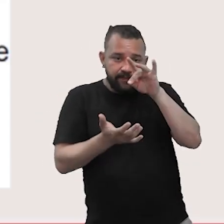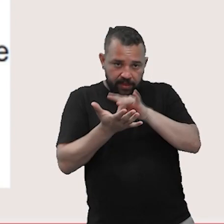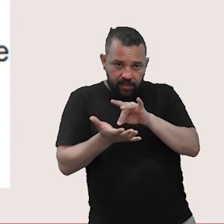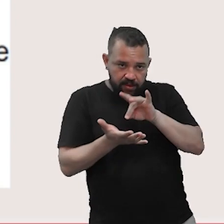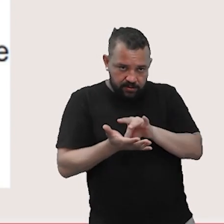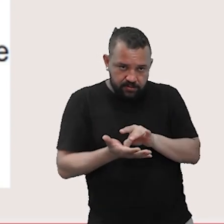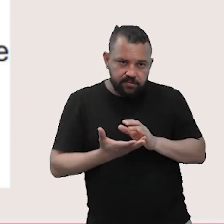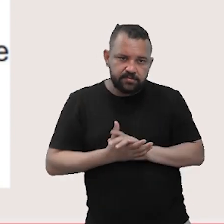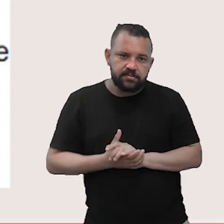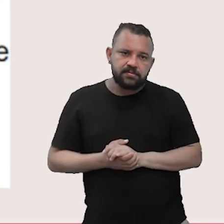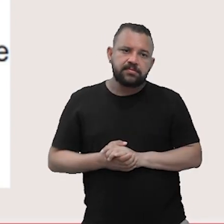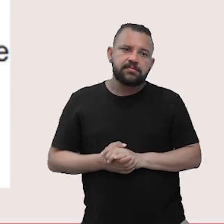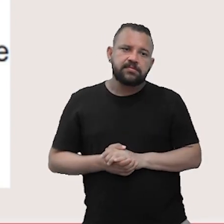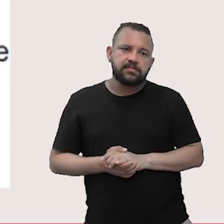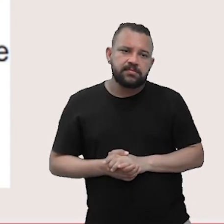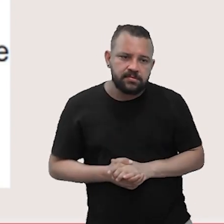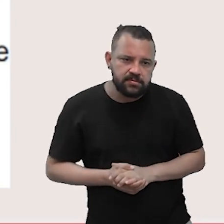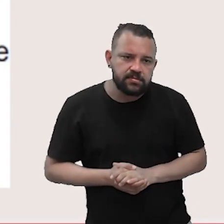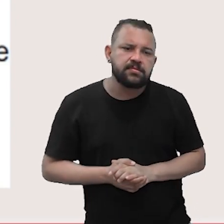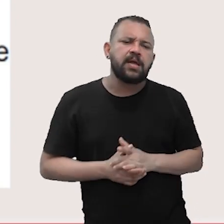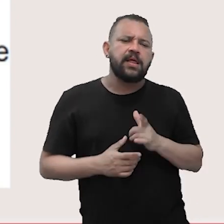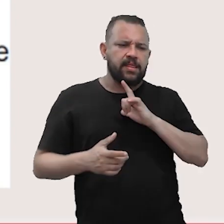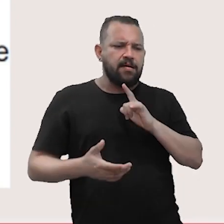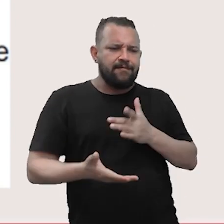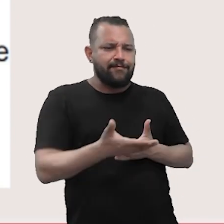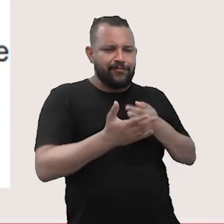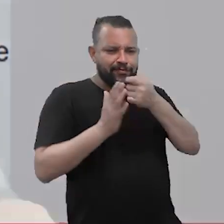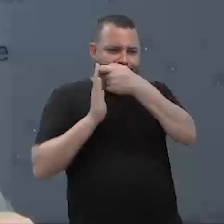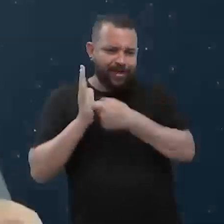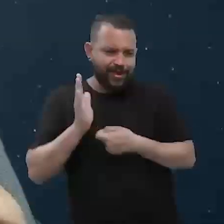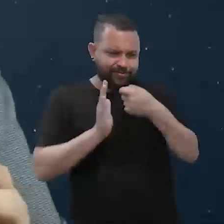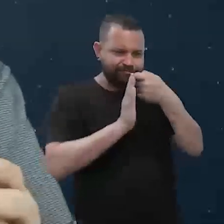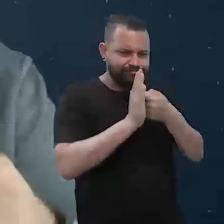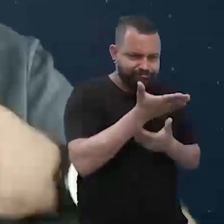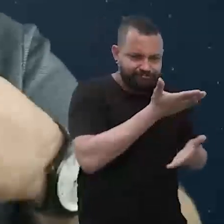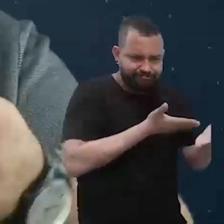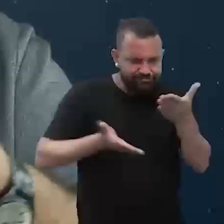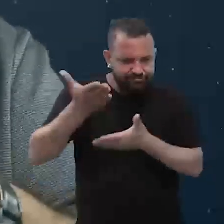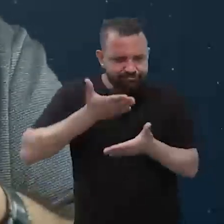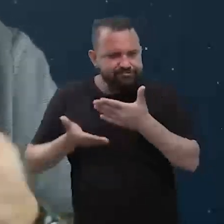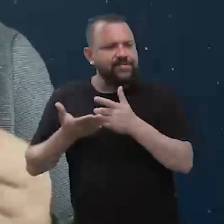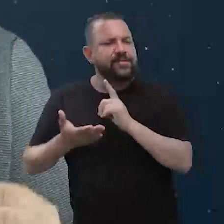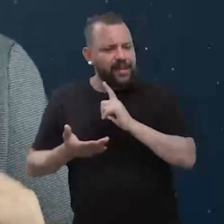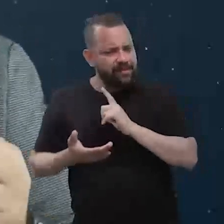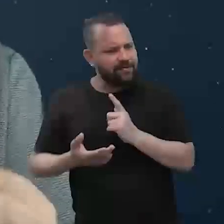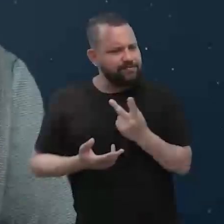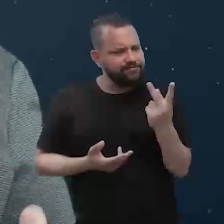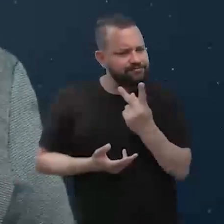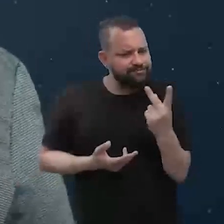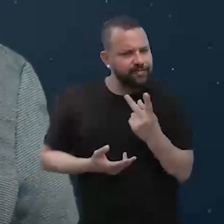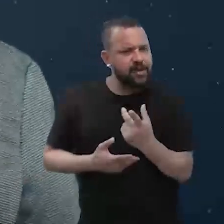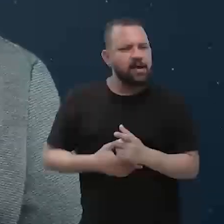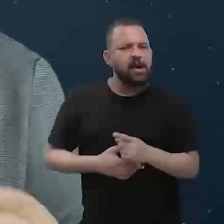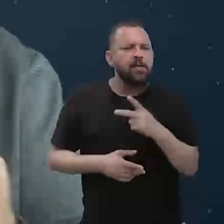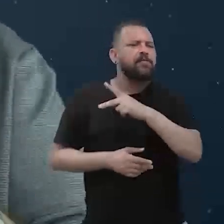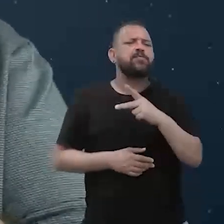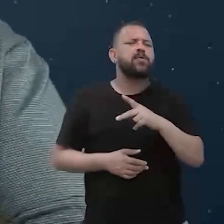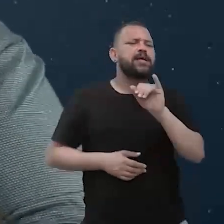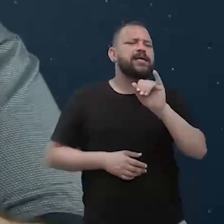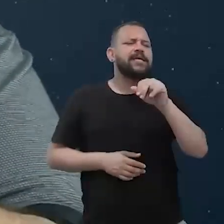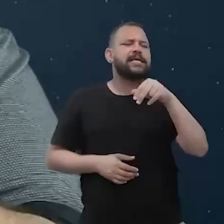a chamada intertextualidade temática. Vem comigo, Robertão. Vem comigo. Professor, o que é a intertextualidade?